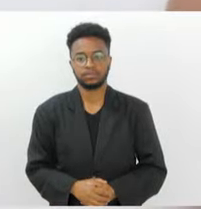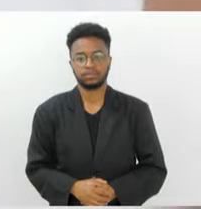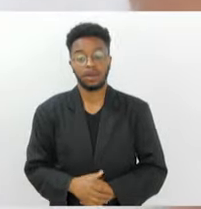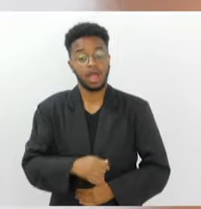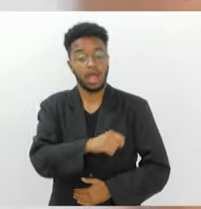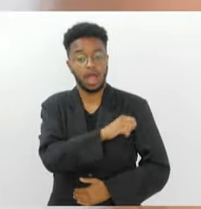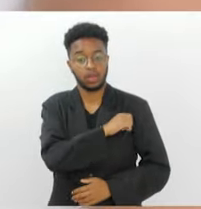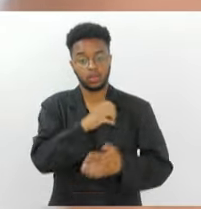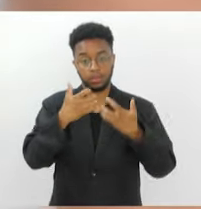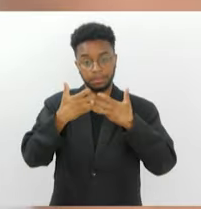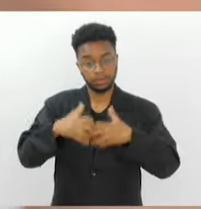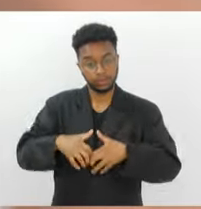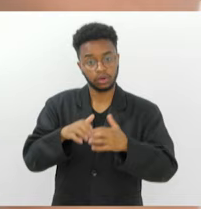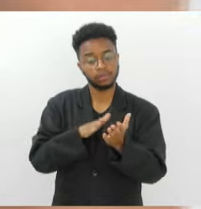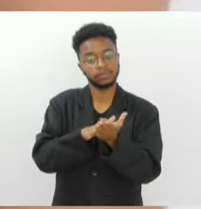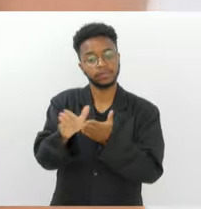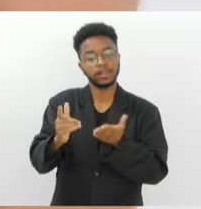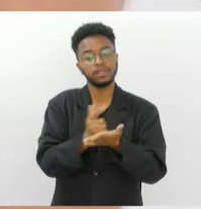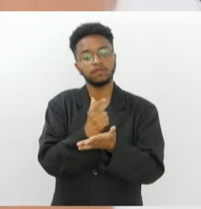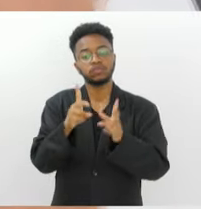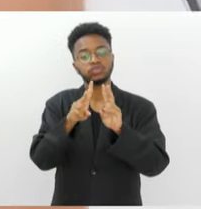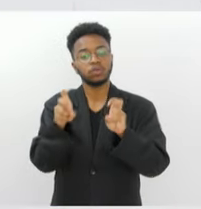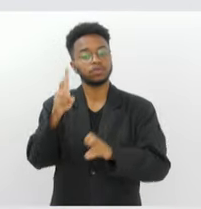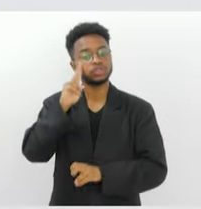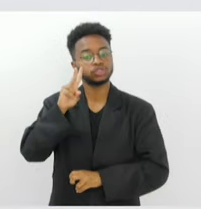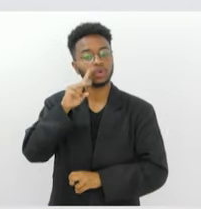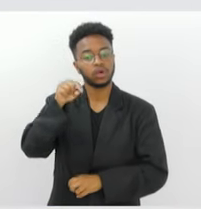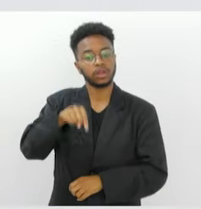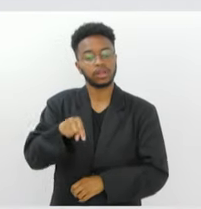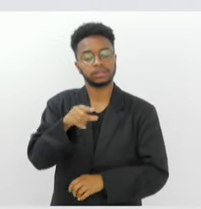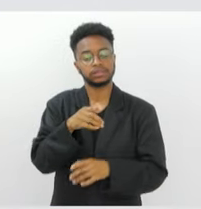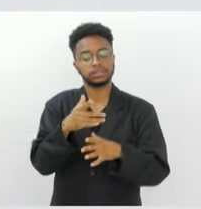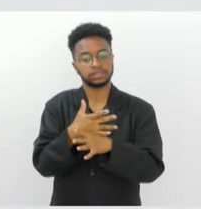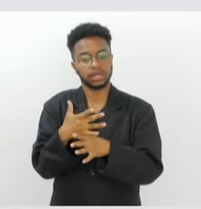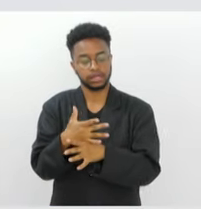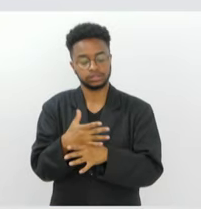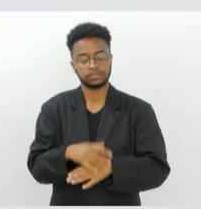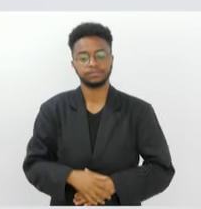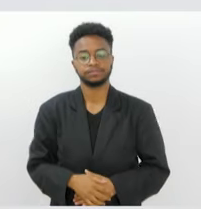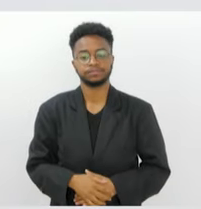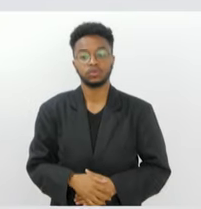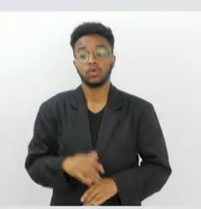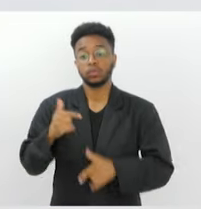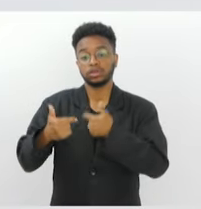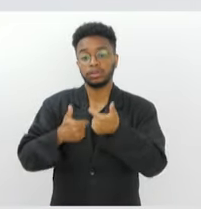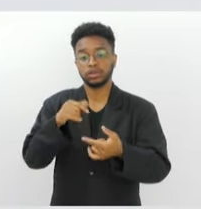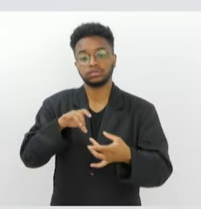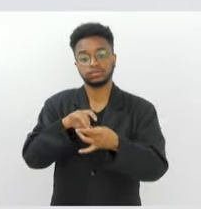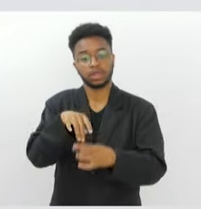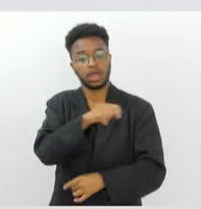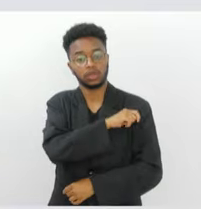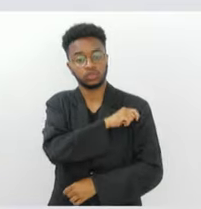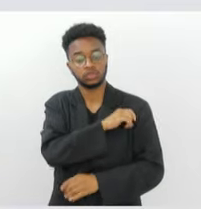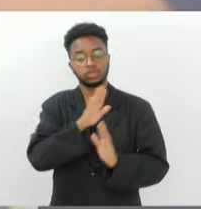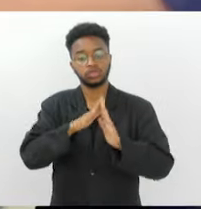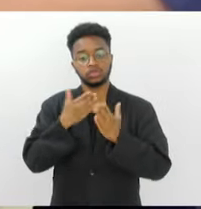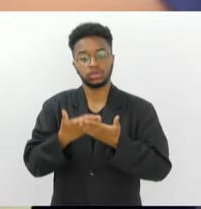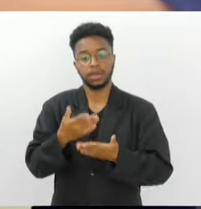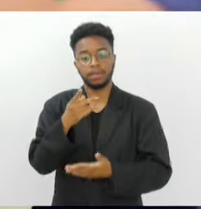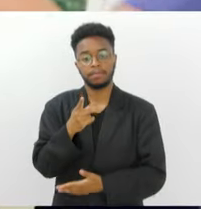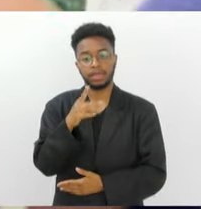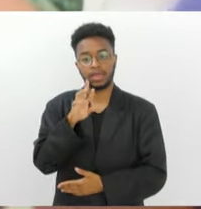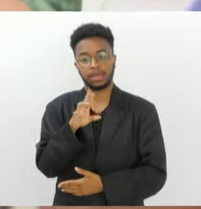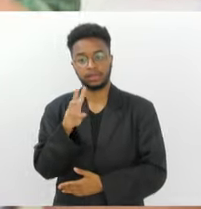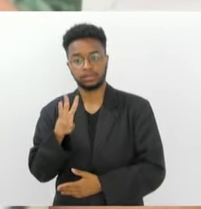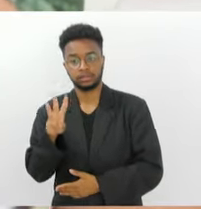Estudantes de Petrópolis lançam um livro sobre história da cidade imperial. O trabalho realizado por alunos do Colégio e Curso